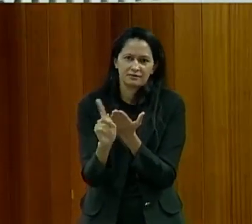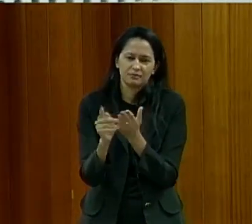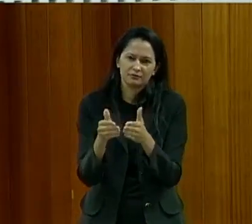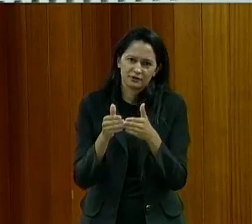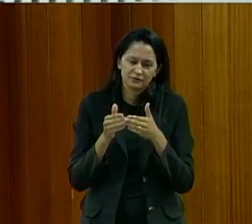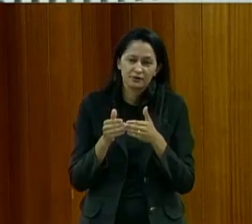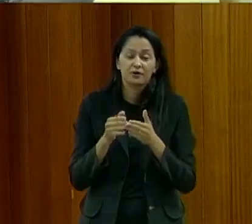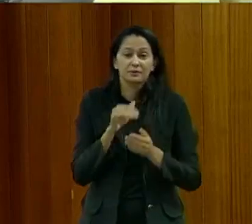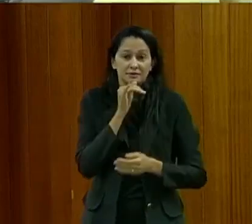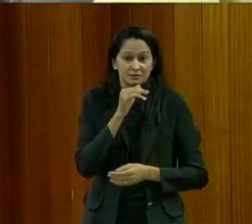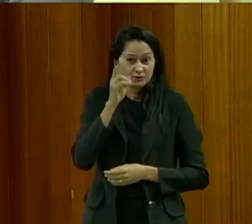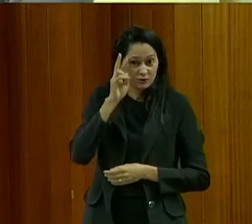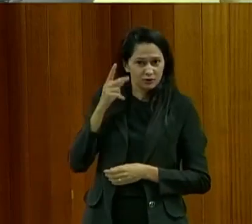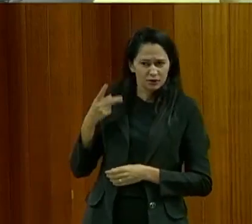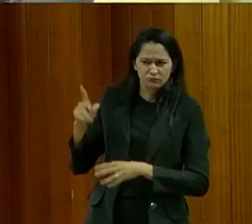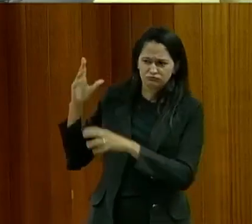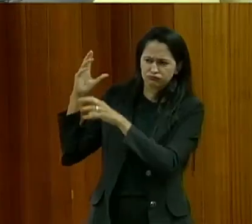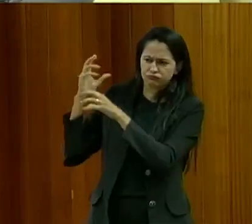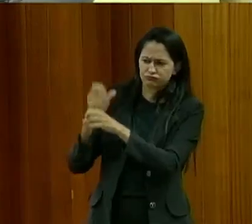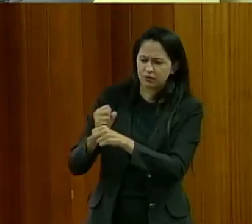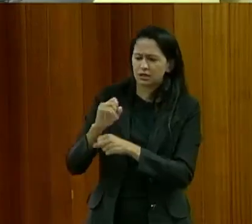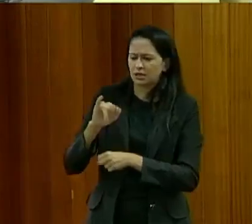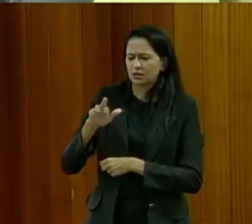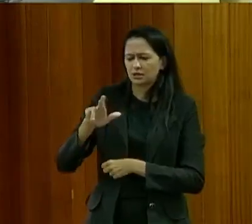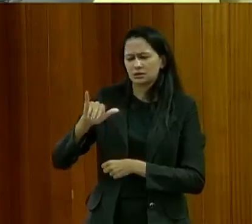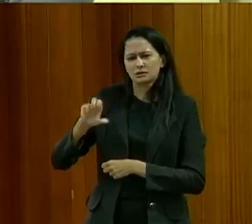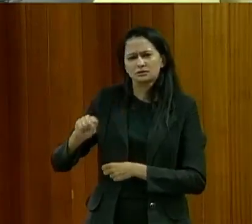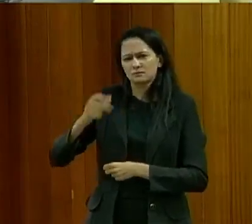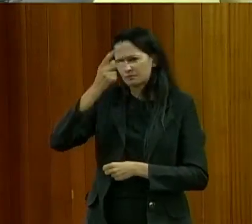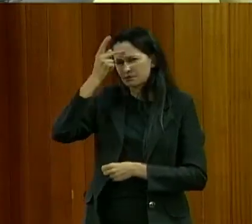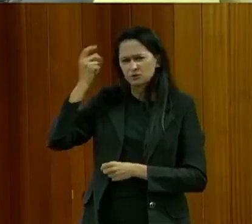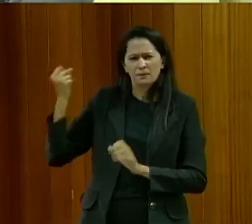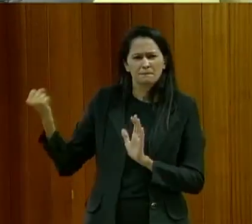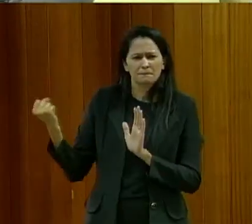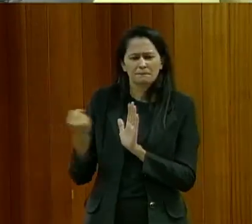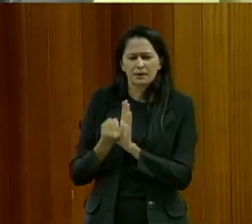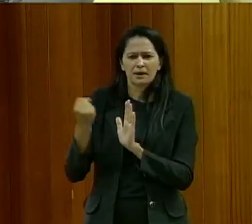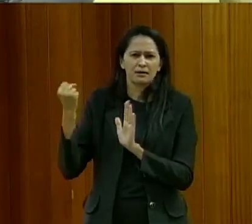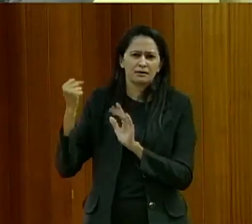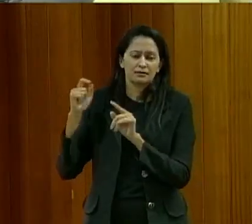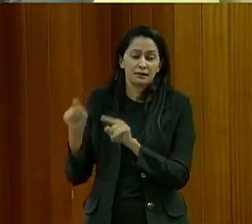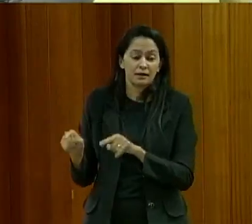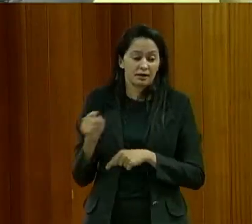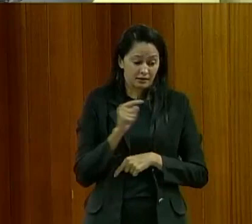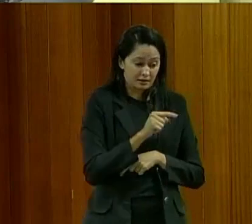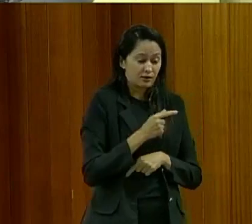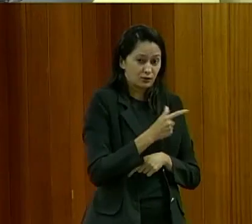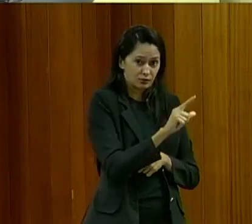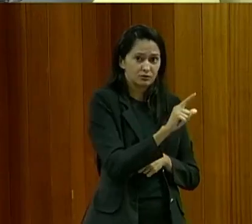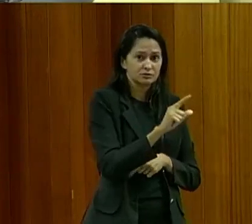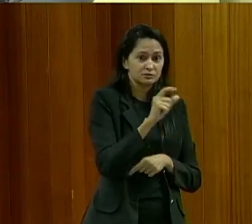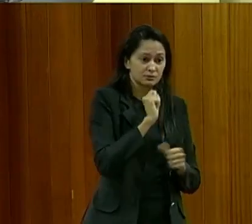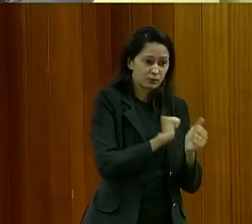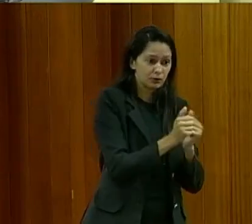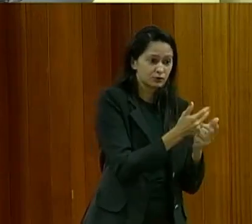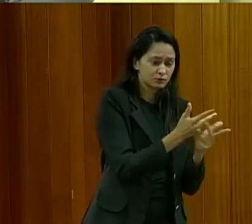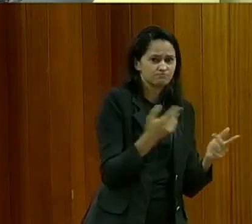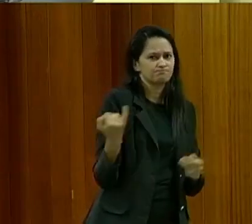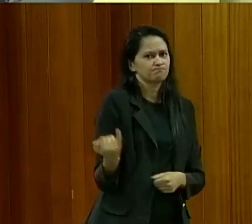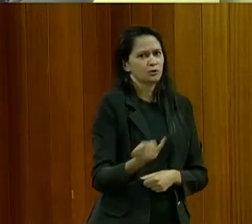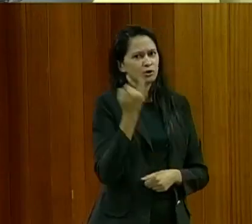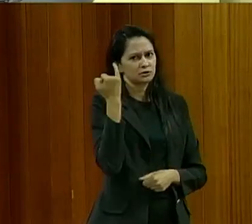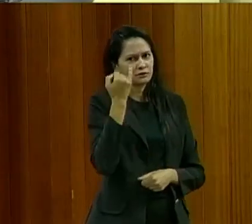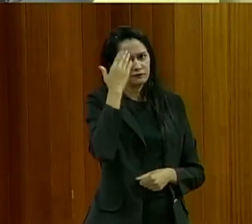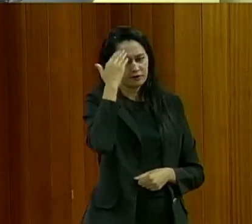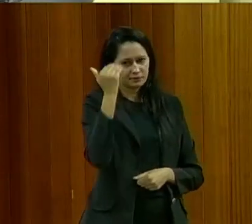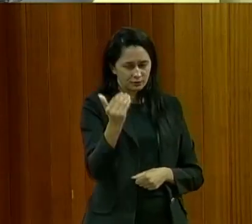dos maiores desportistas da história de Goiás, não existe nesse estado inteiro um